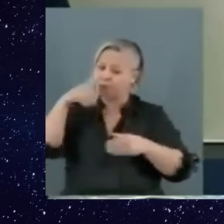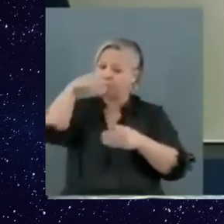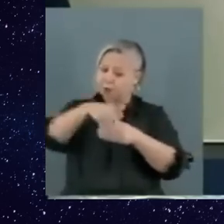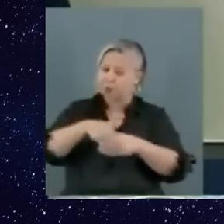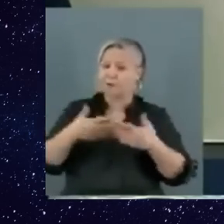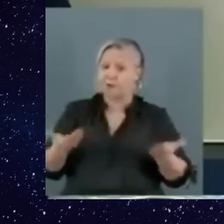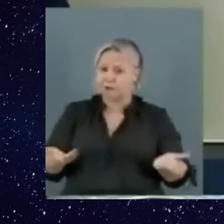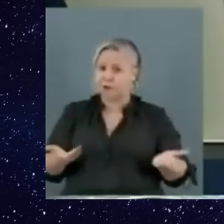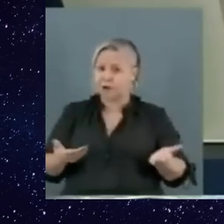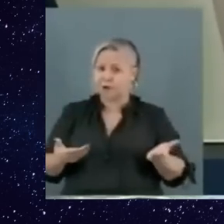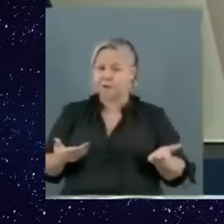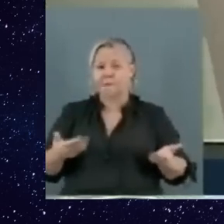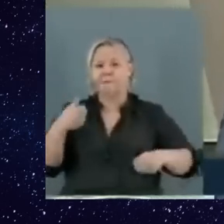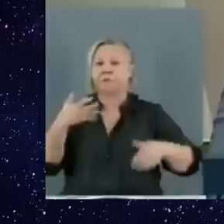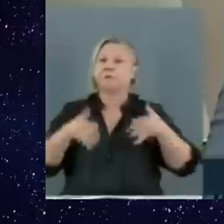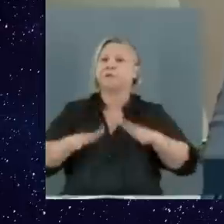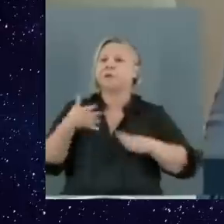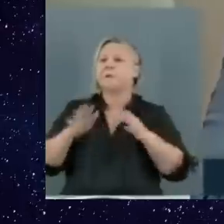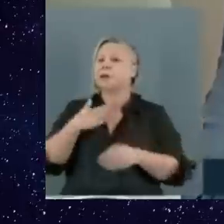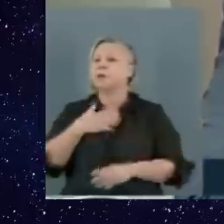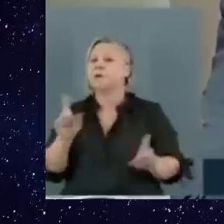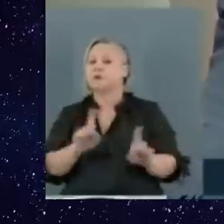apreciar. Agora depende de mim? Claro que não, é um assunto